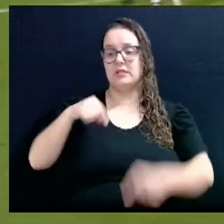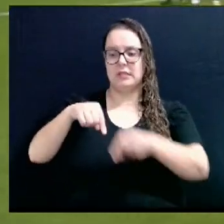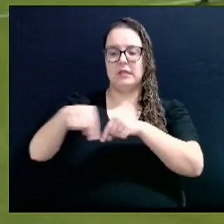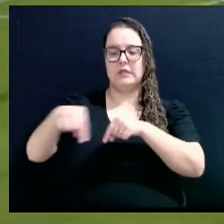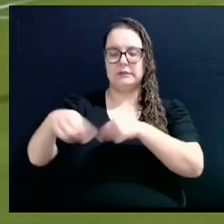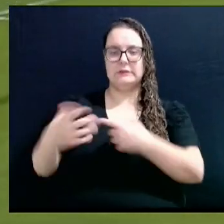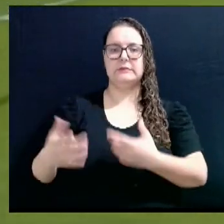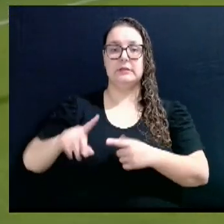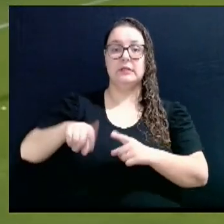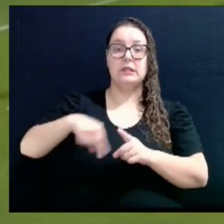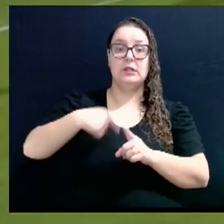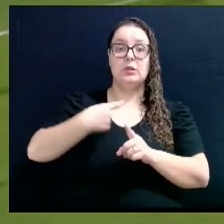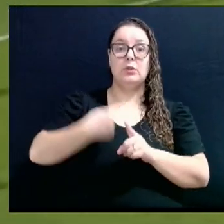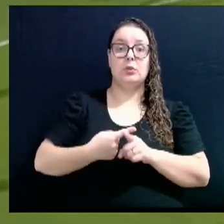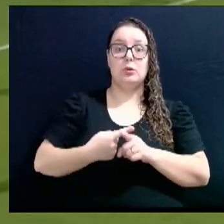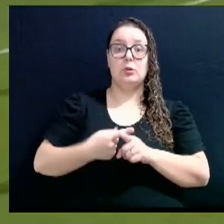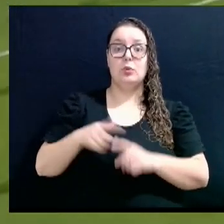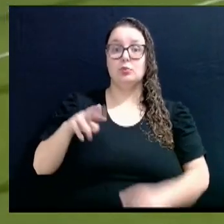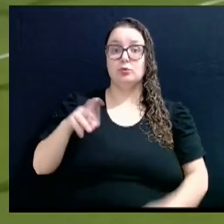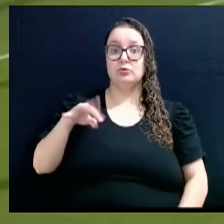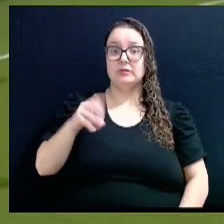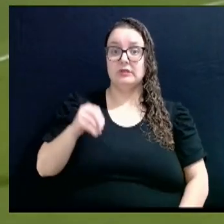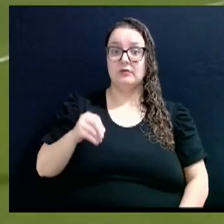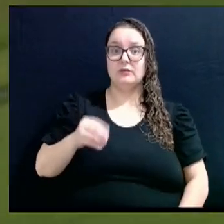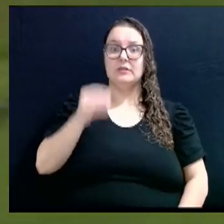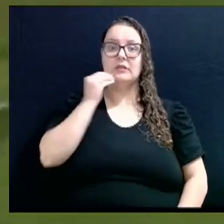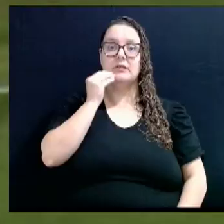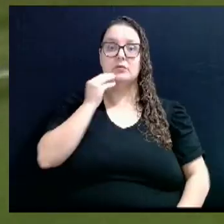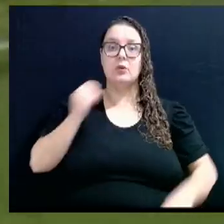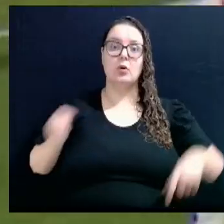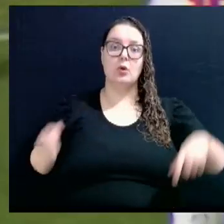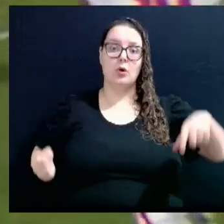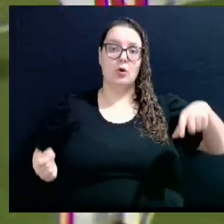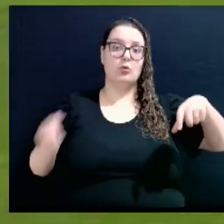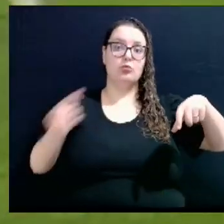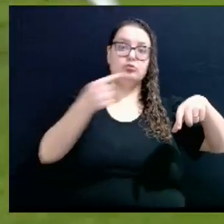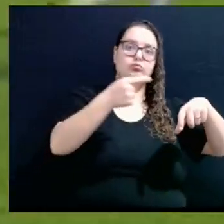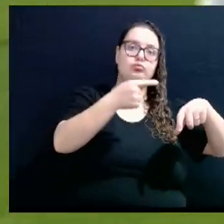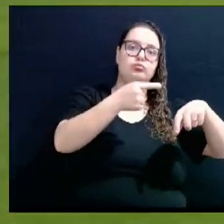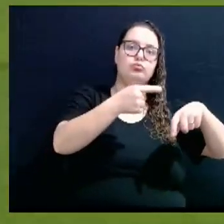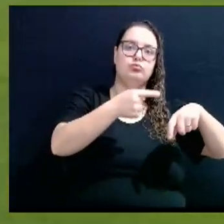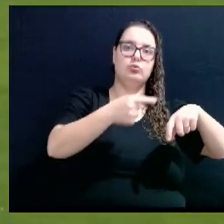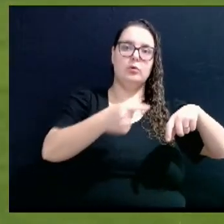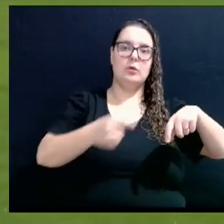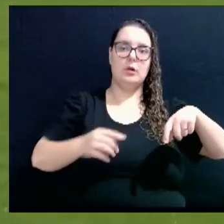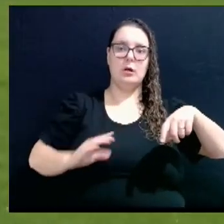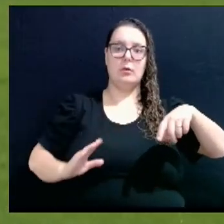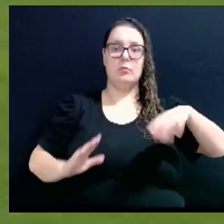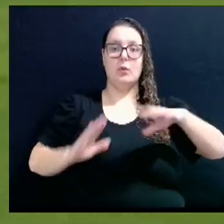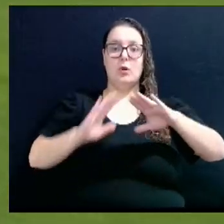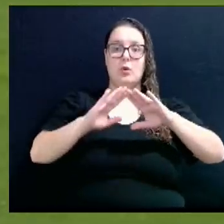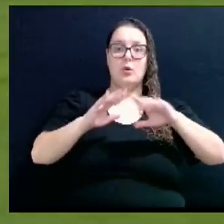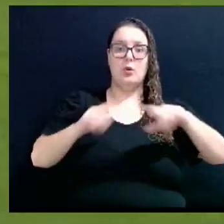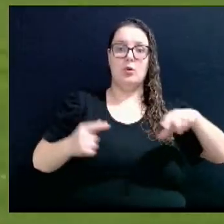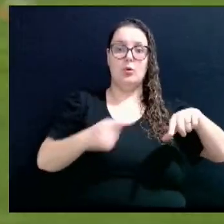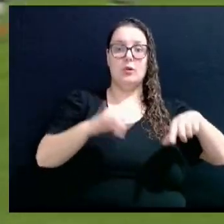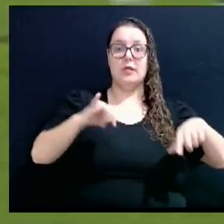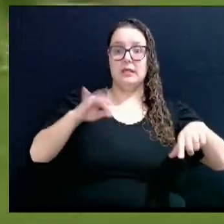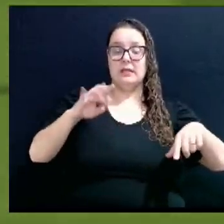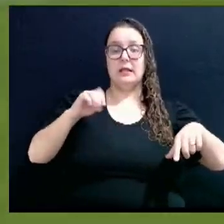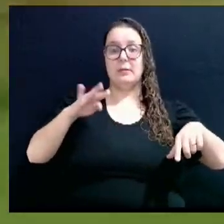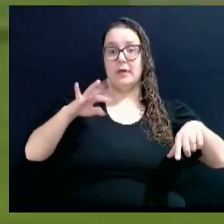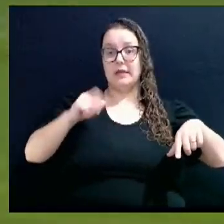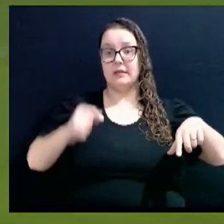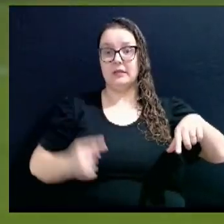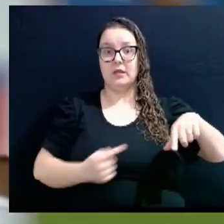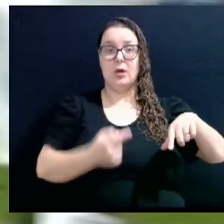acréscimos, Gustavo Teles tentou dar um chutão para frente. A bola bateu no jogador do Itabaiana e por pouco não